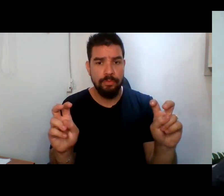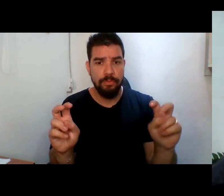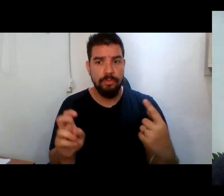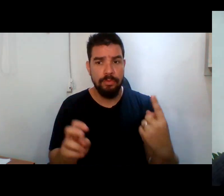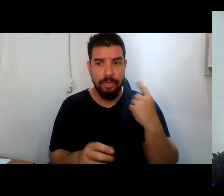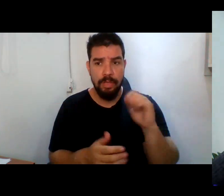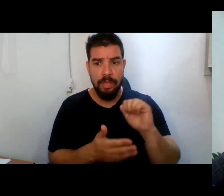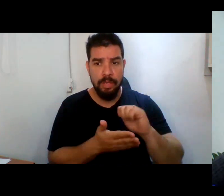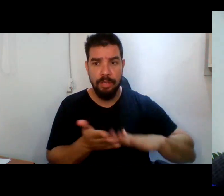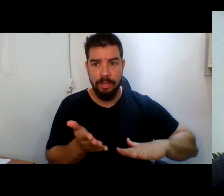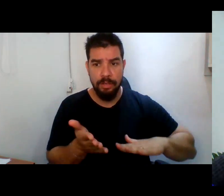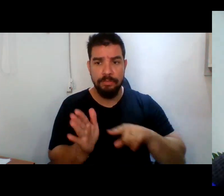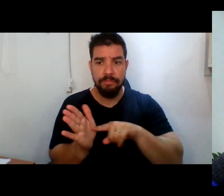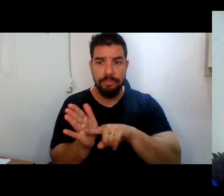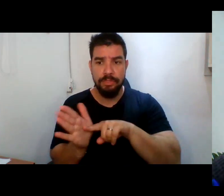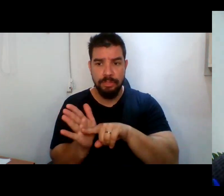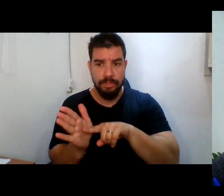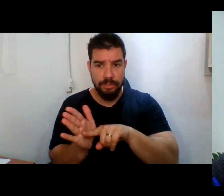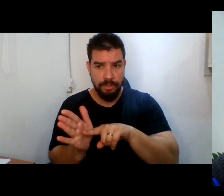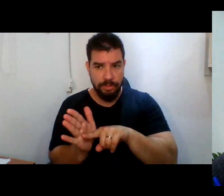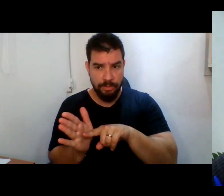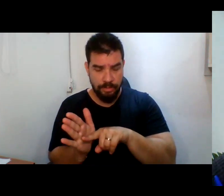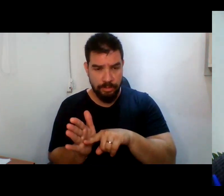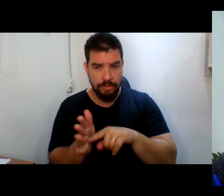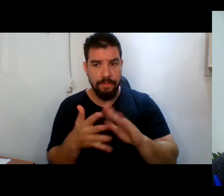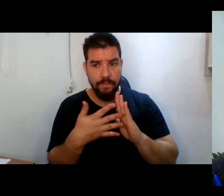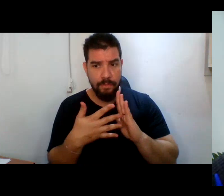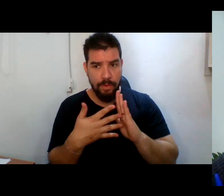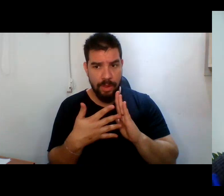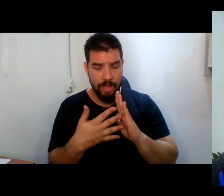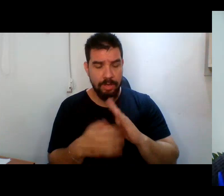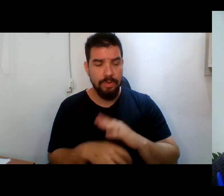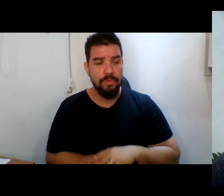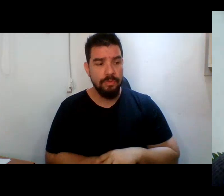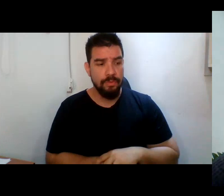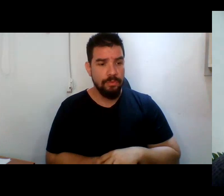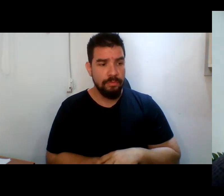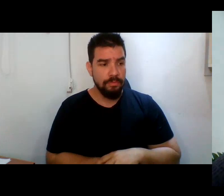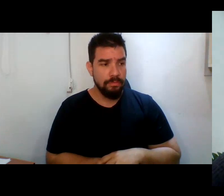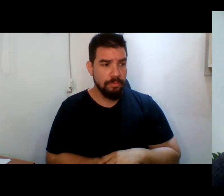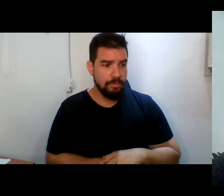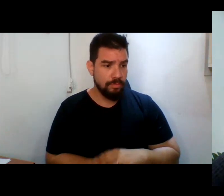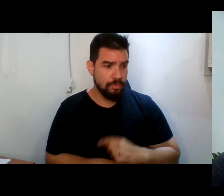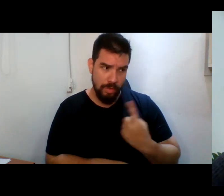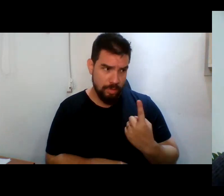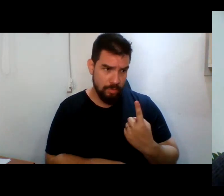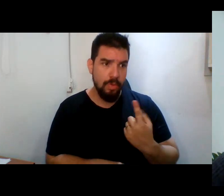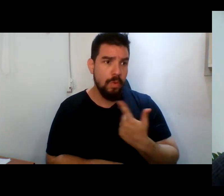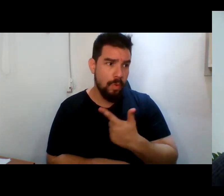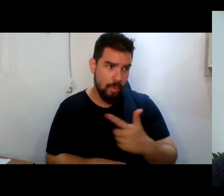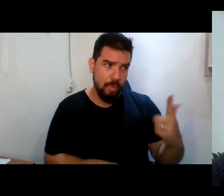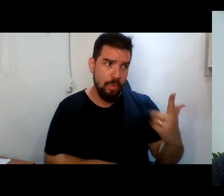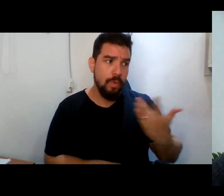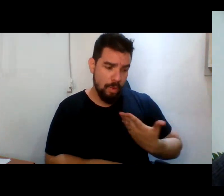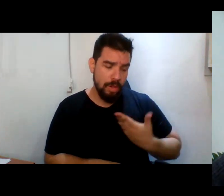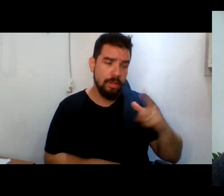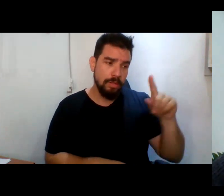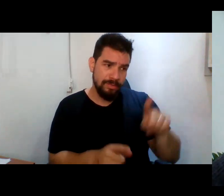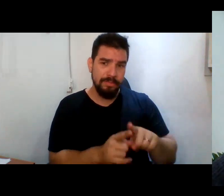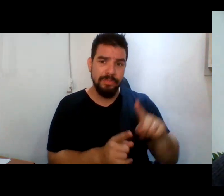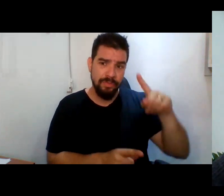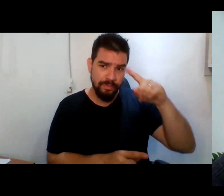de pesquisa que a gente teve que fazer no formulário lá. Não só eu, outros colegas também encontraram muita